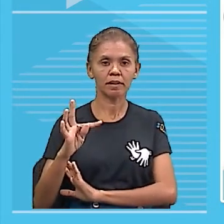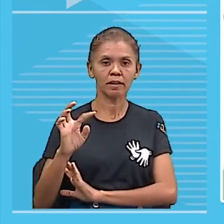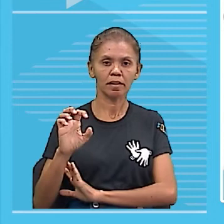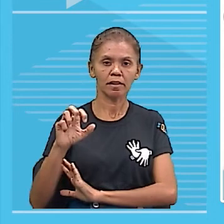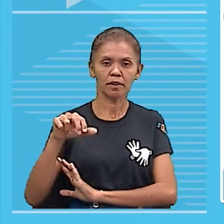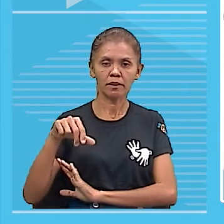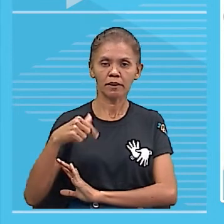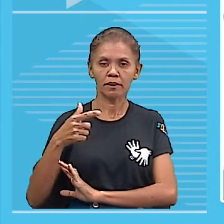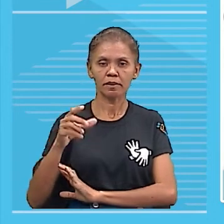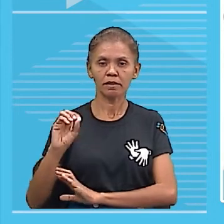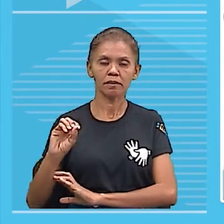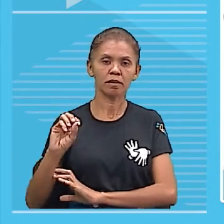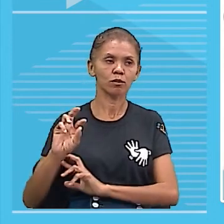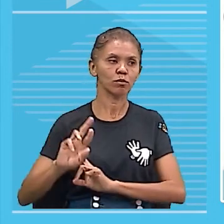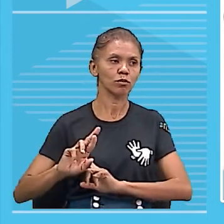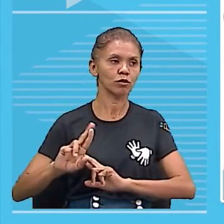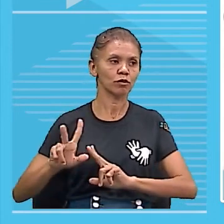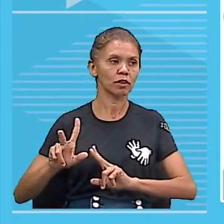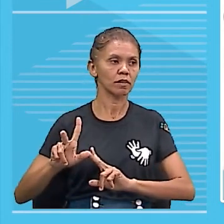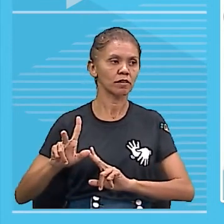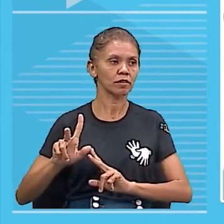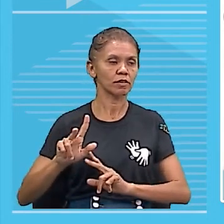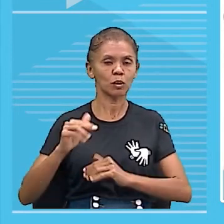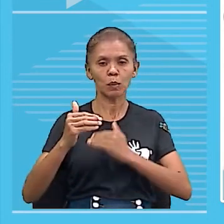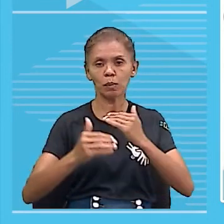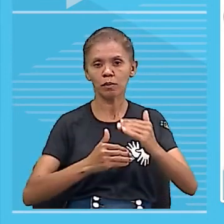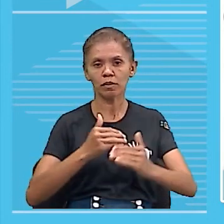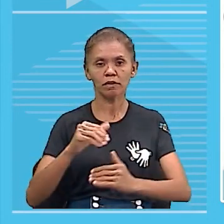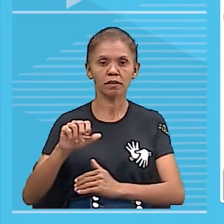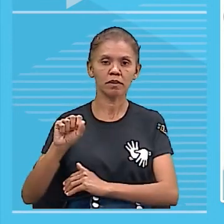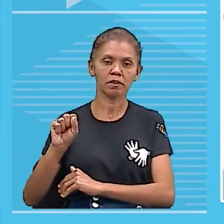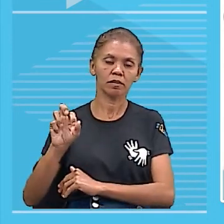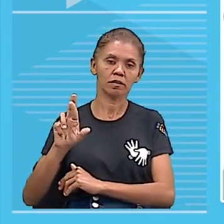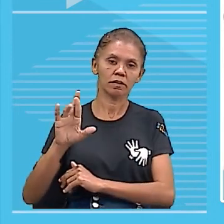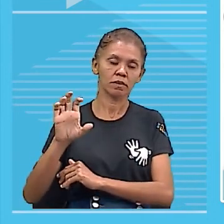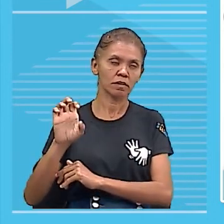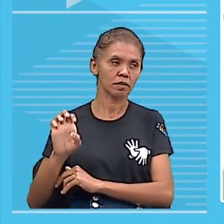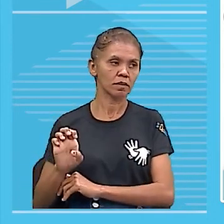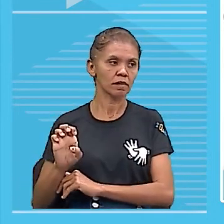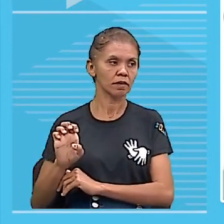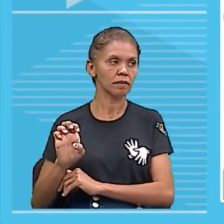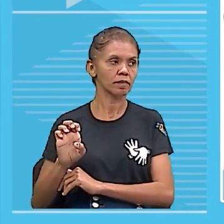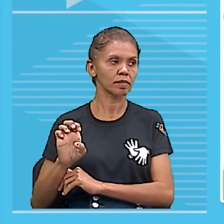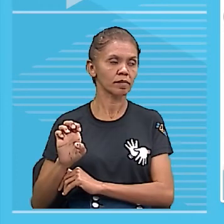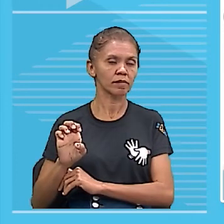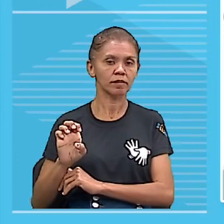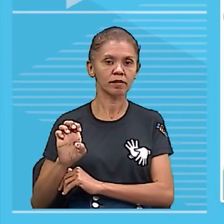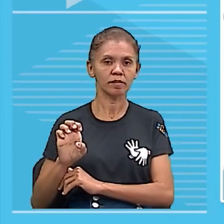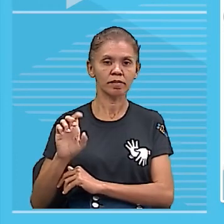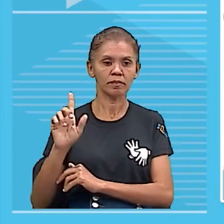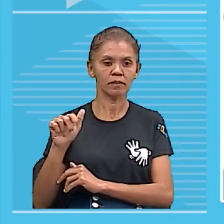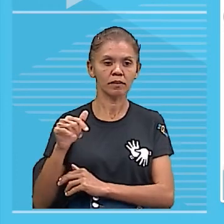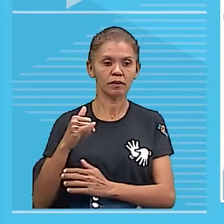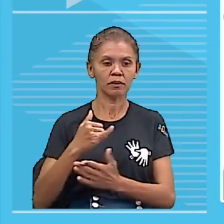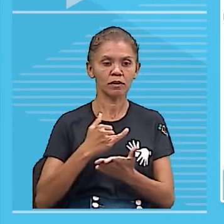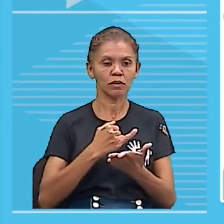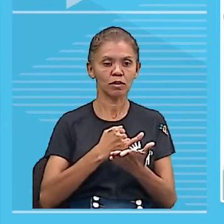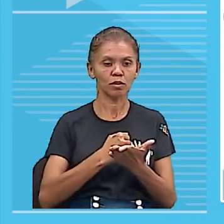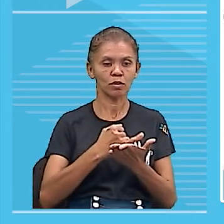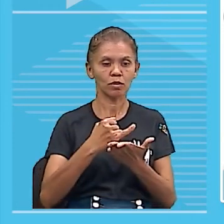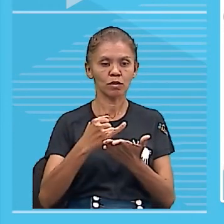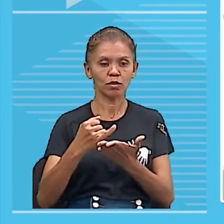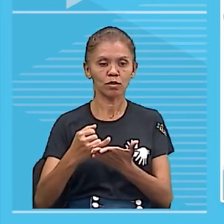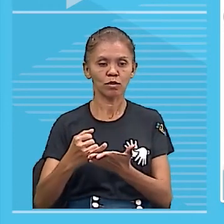lá na série e na paralelo Como assim as os polos né o início